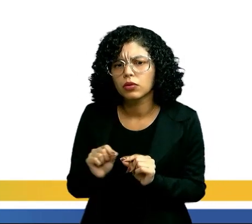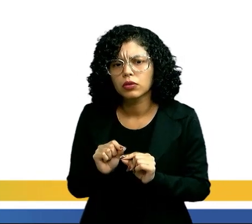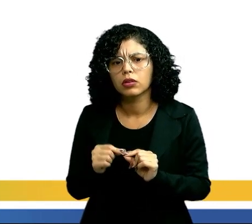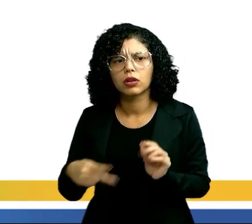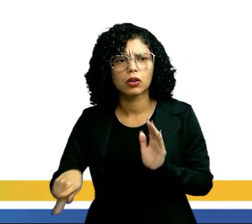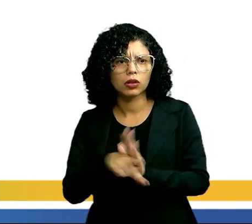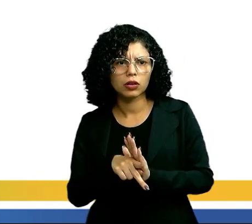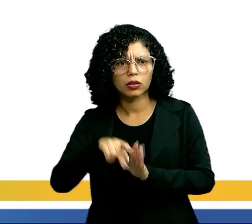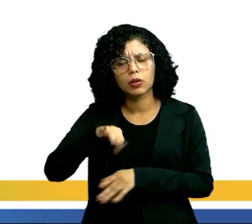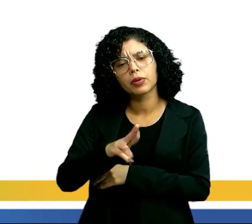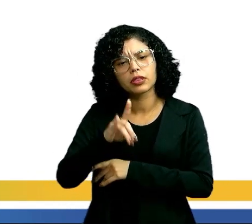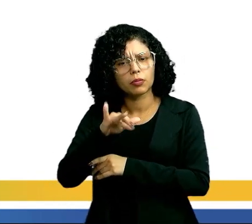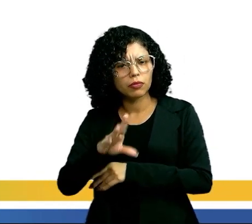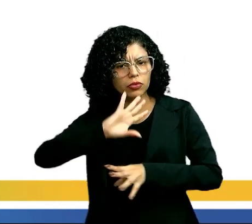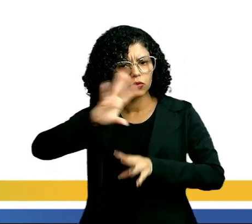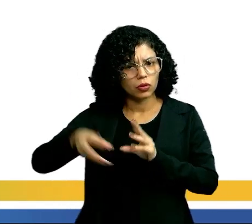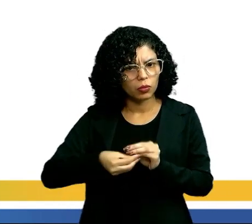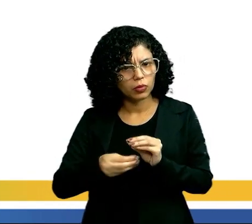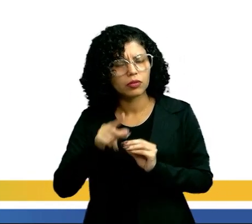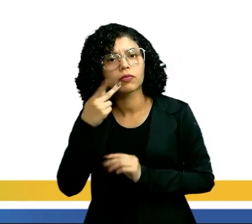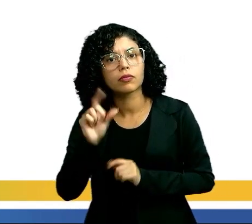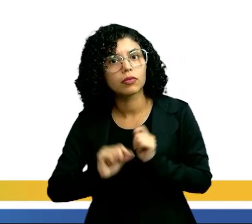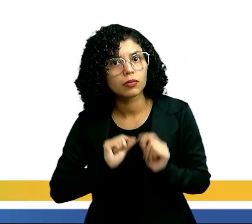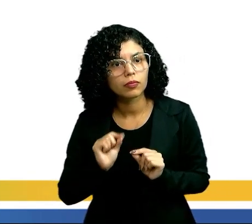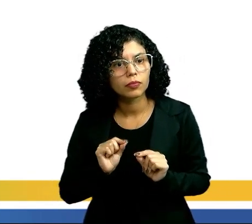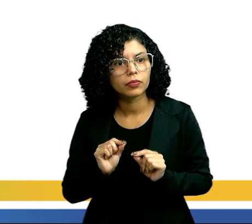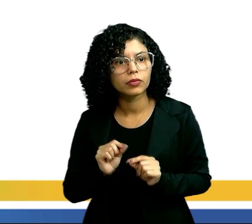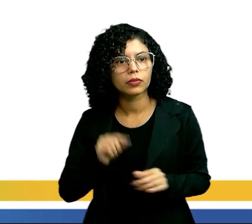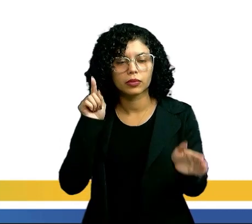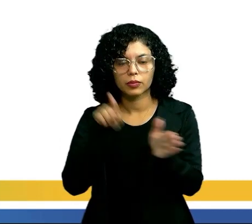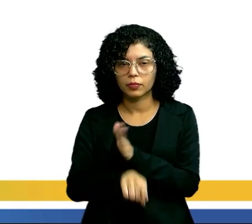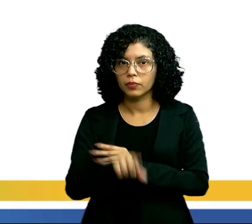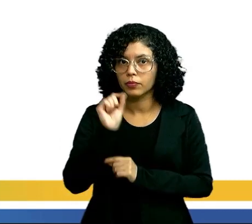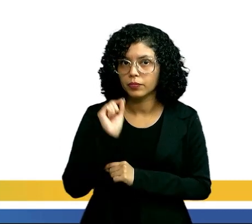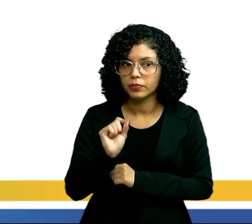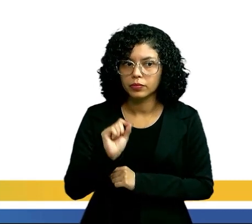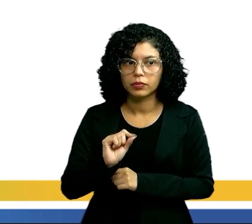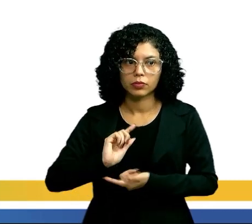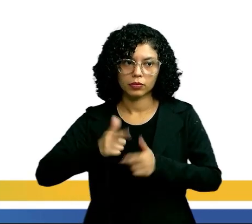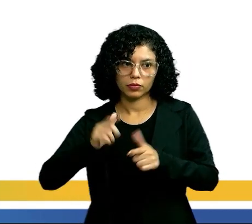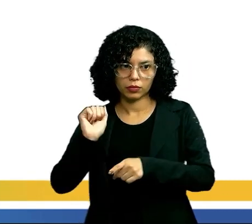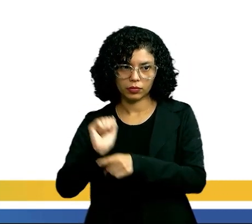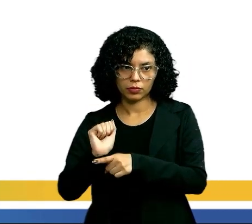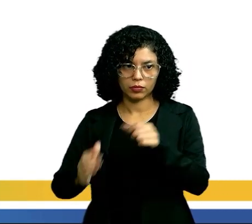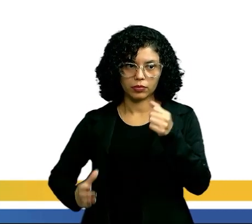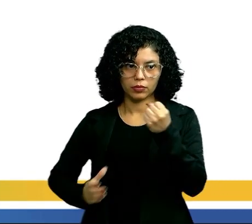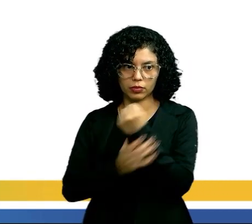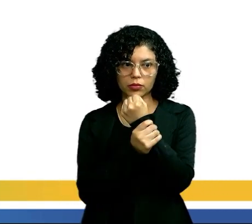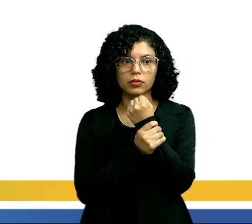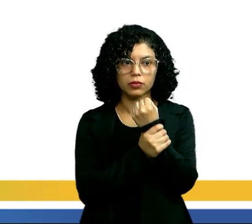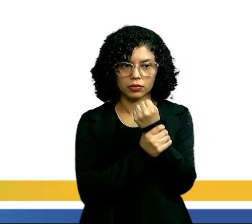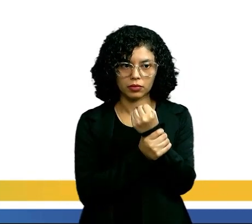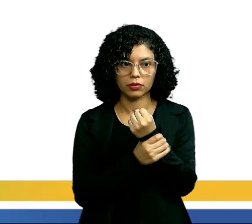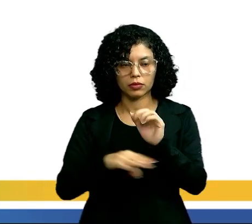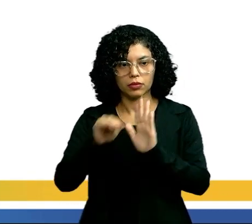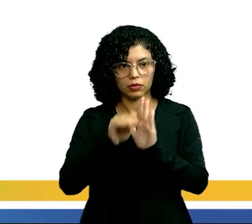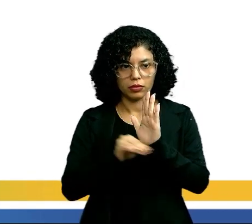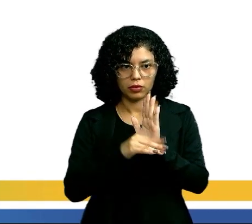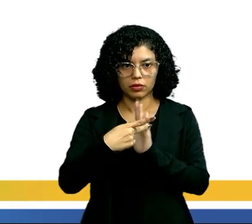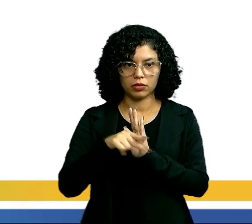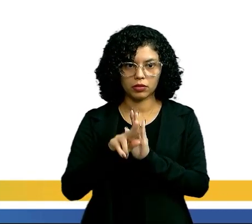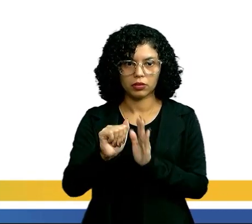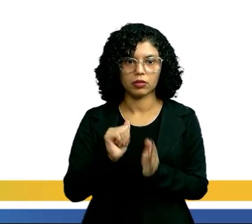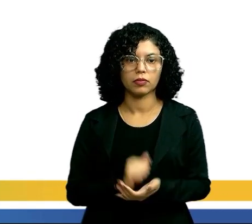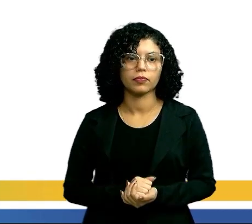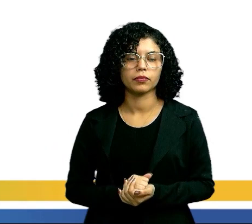sua metamorfose completa tá te favorecendo? É isso que a questão tá me perguntando. Alternativa A Uma proteção na fase